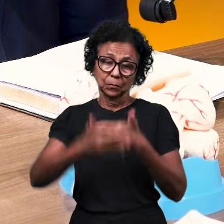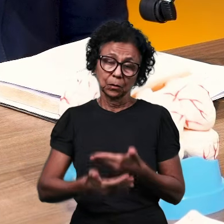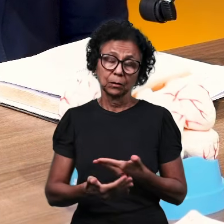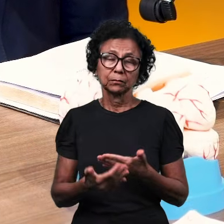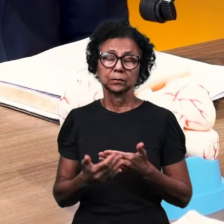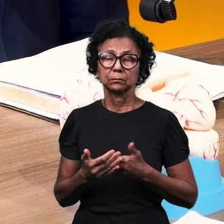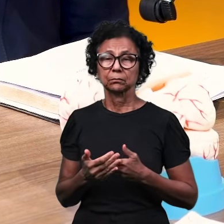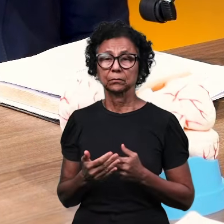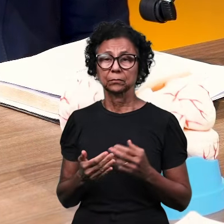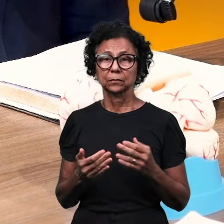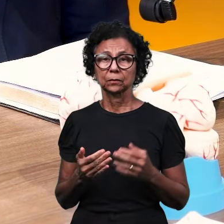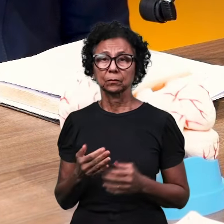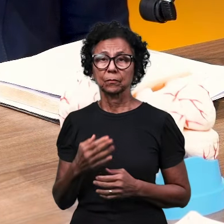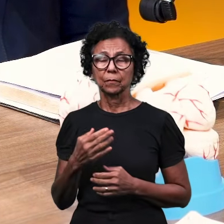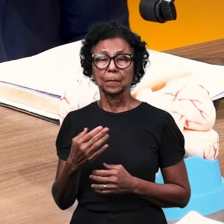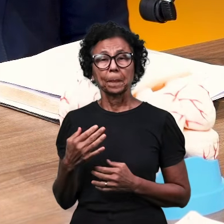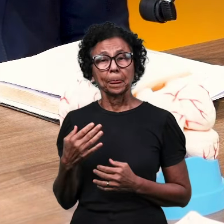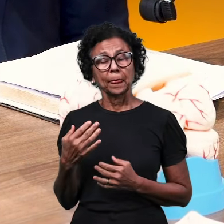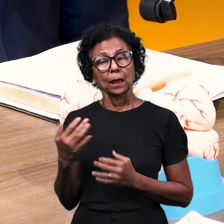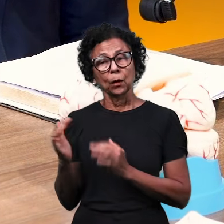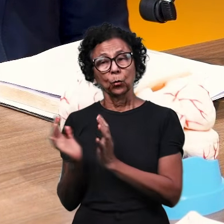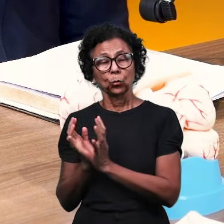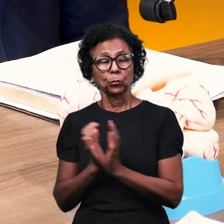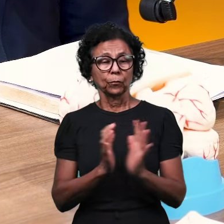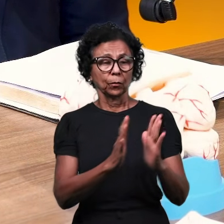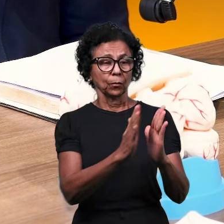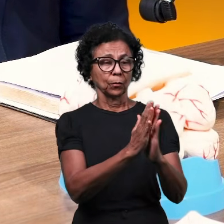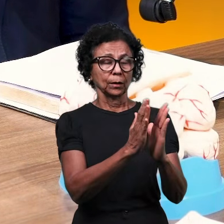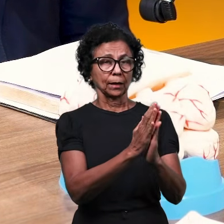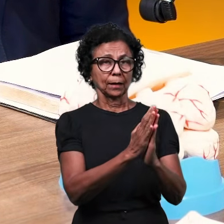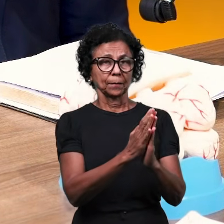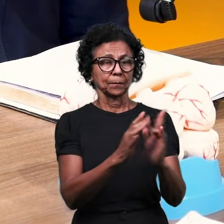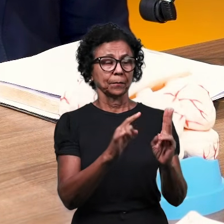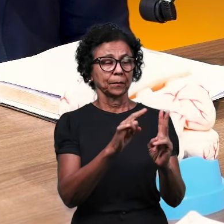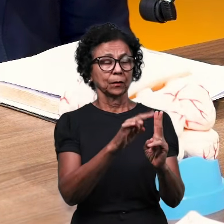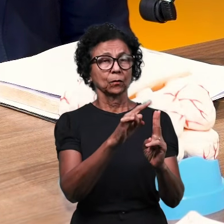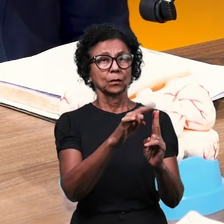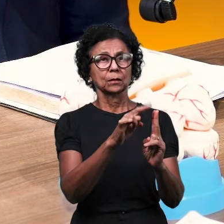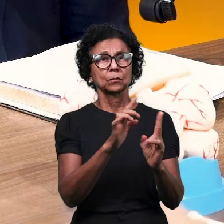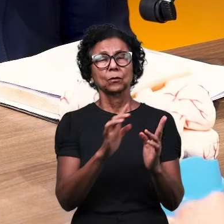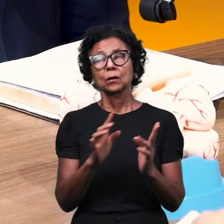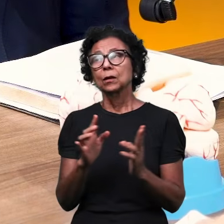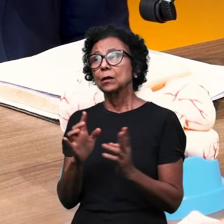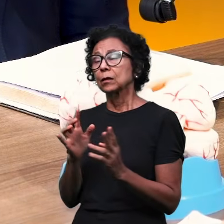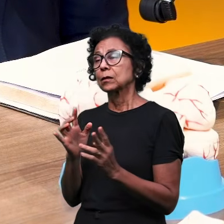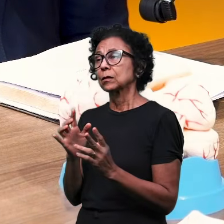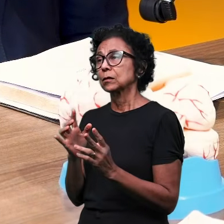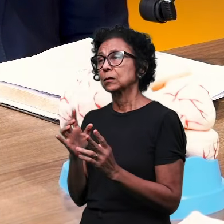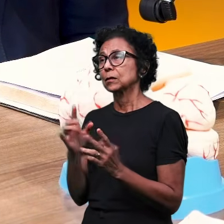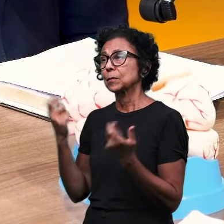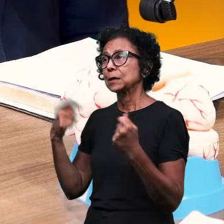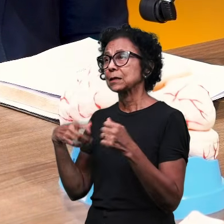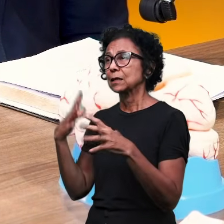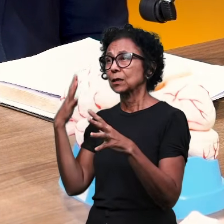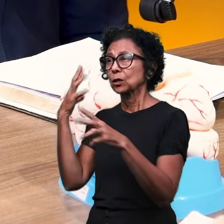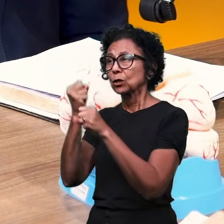fomos orar com elas e as duas disseram, olha, nós precisamos tirar uma boa nota e chama a atenção um aspecto